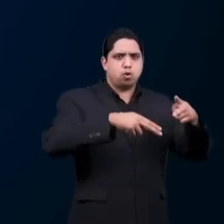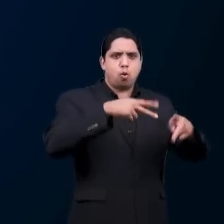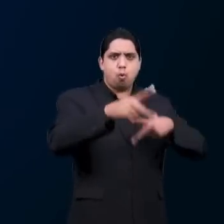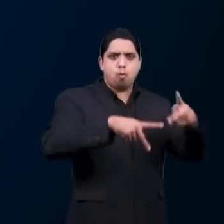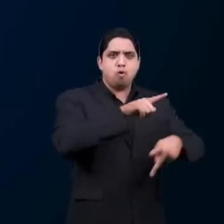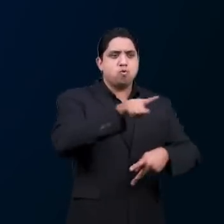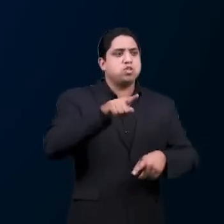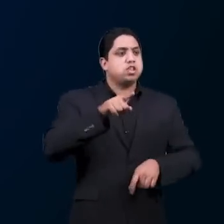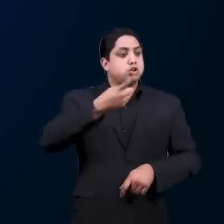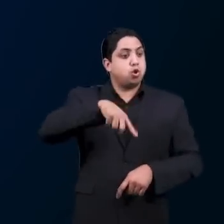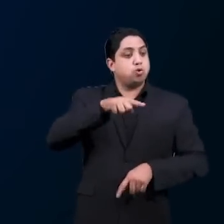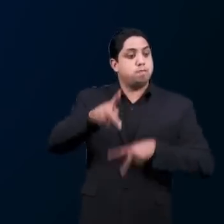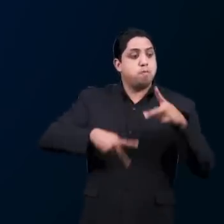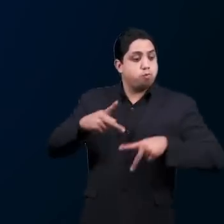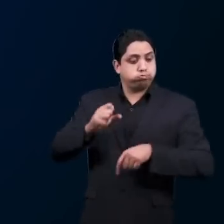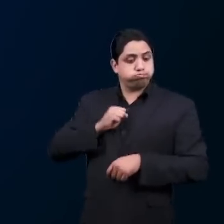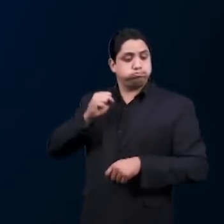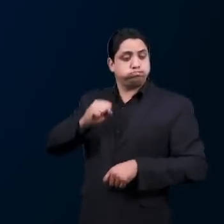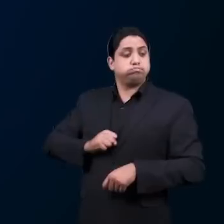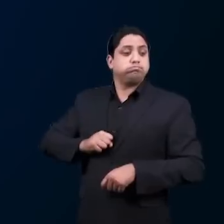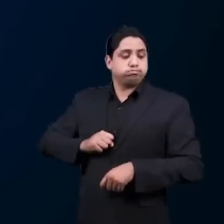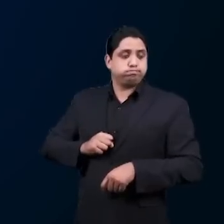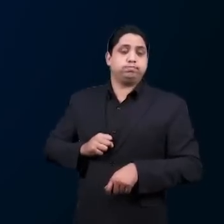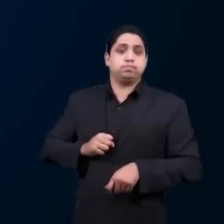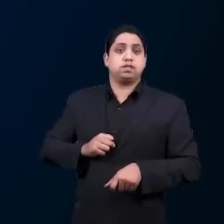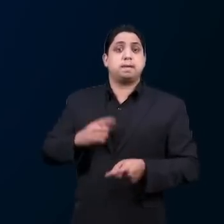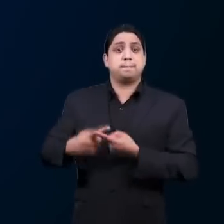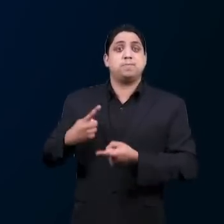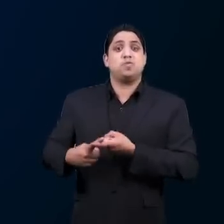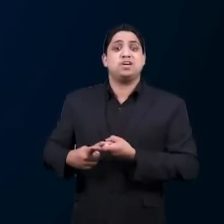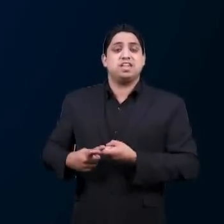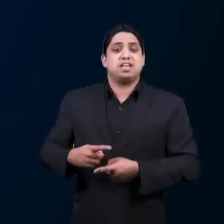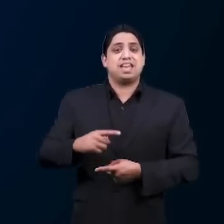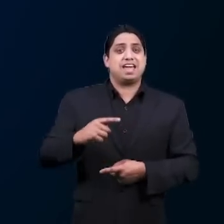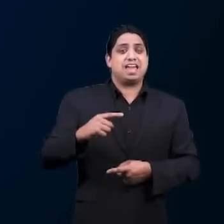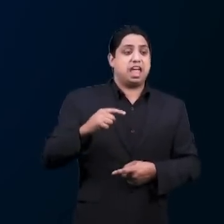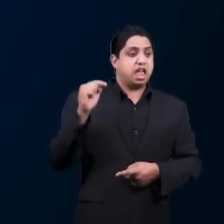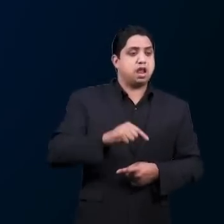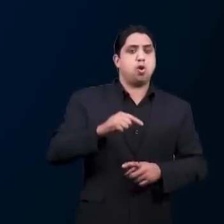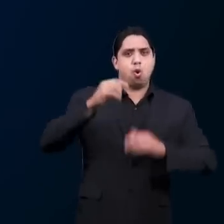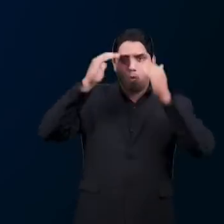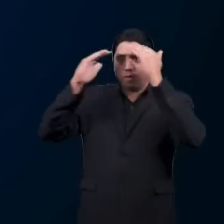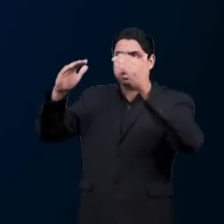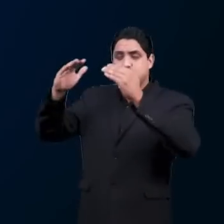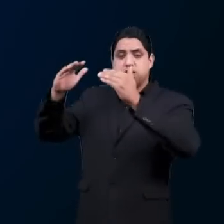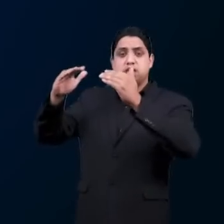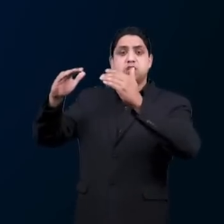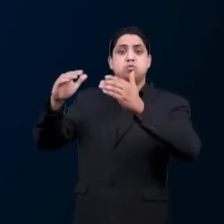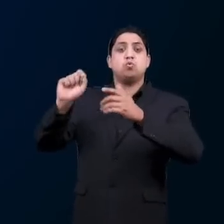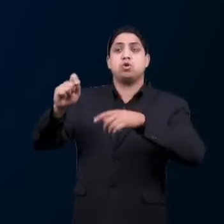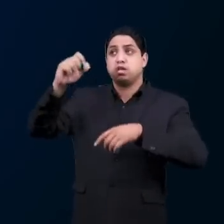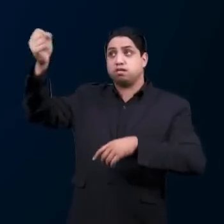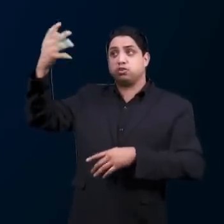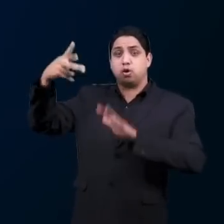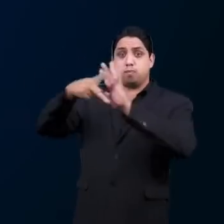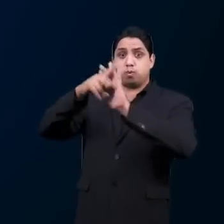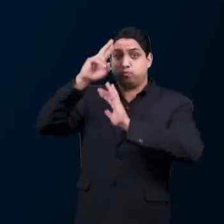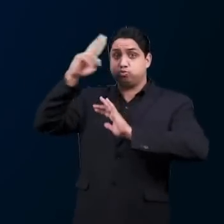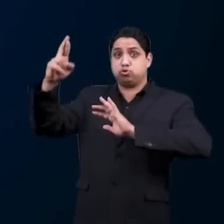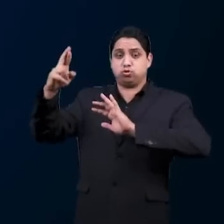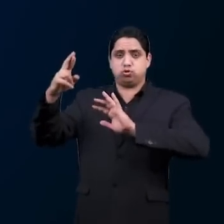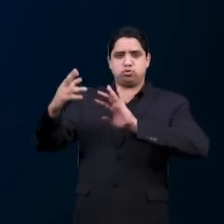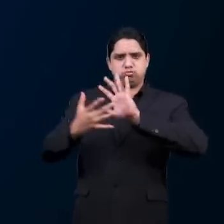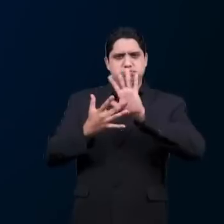era uma nação sacerdotal, pois ela obedecia às orientações do Senhor